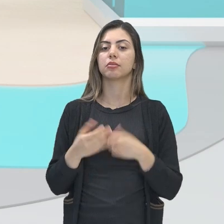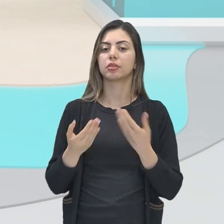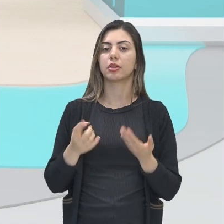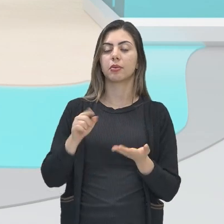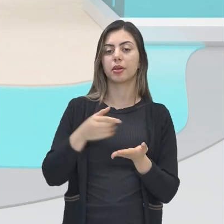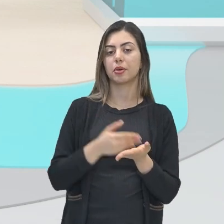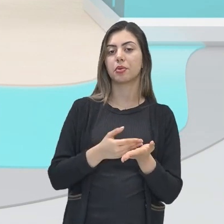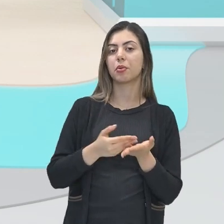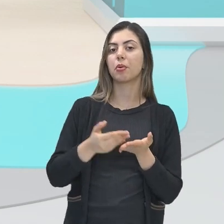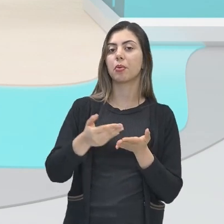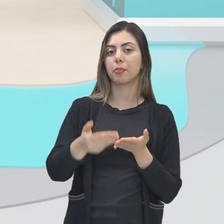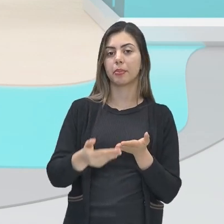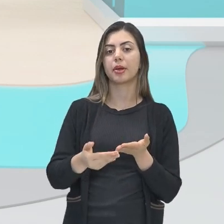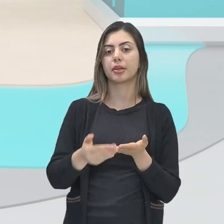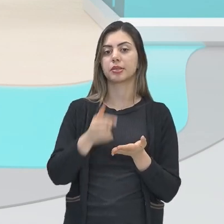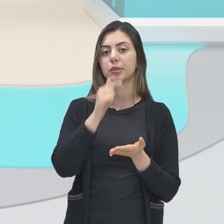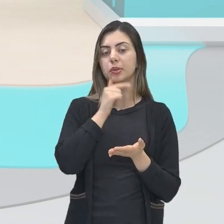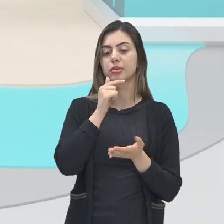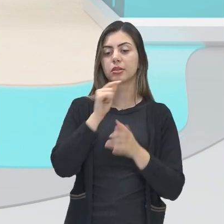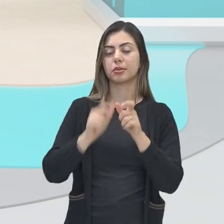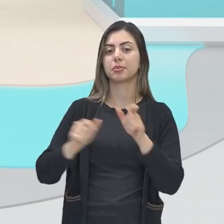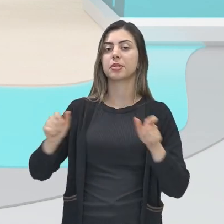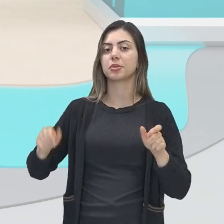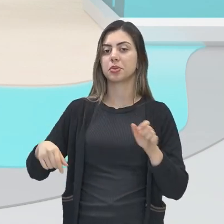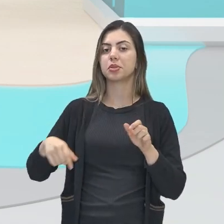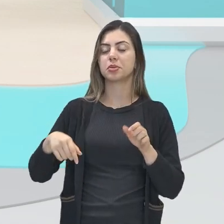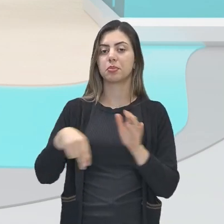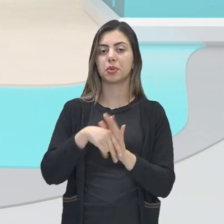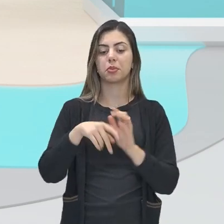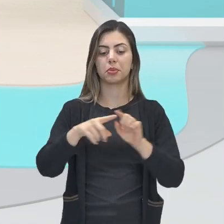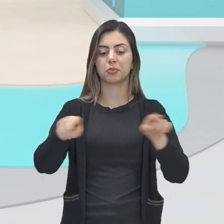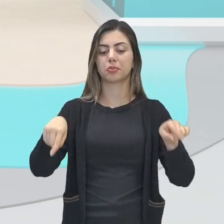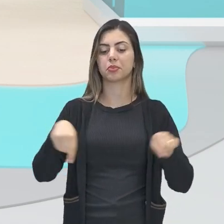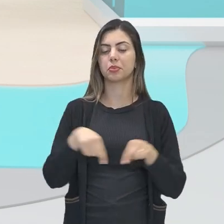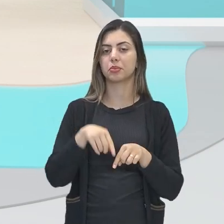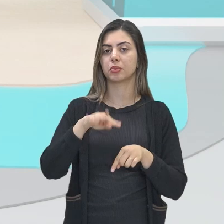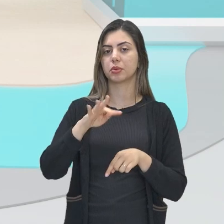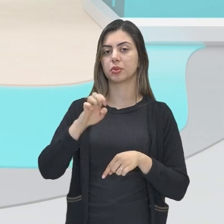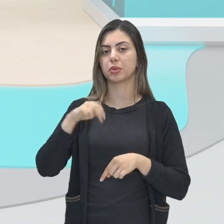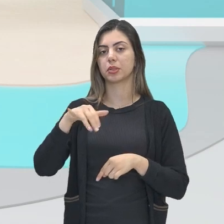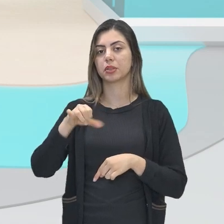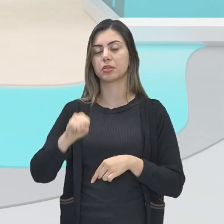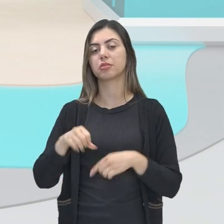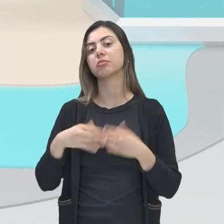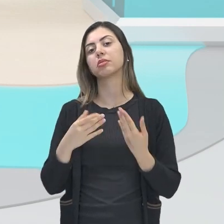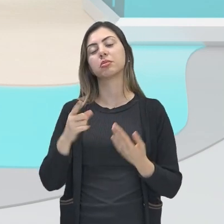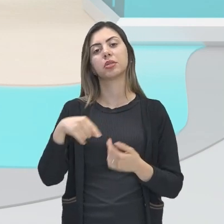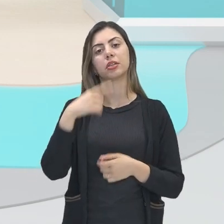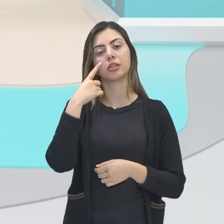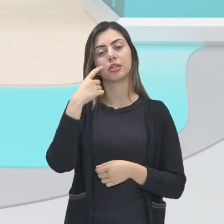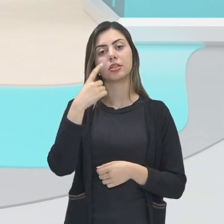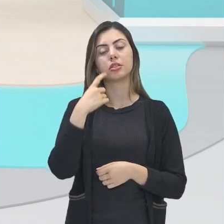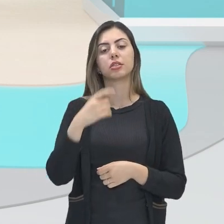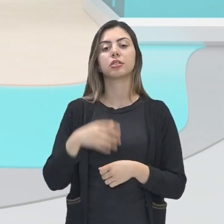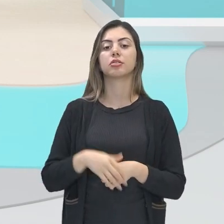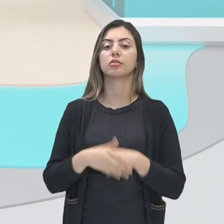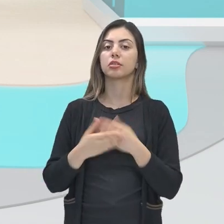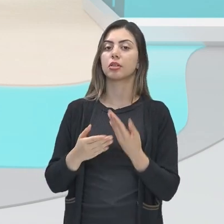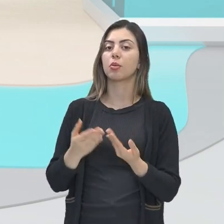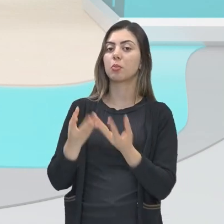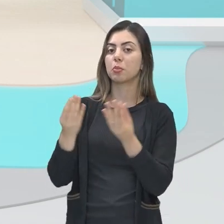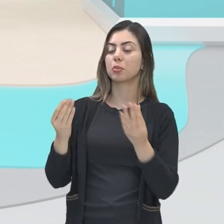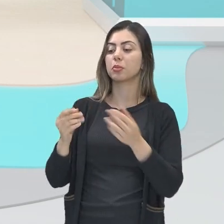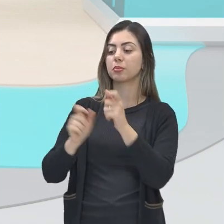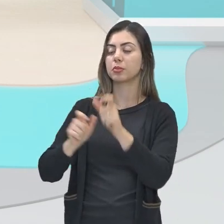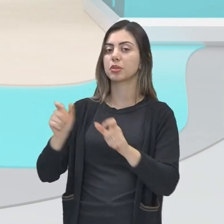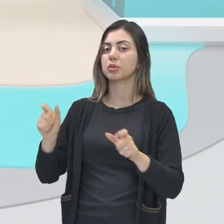iniciação para os tenistas de quadra, certo? E aí ele é muito interessante. Muitos dos tenistas de quadra,